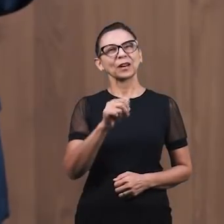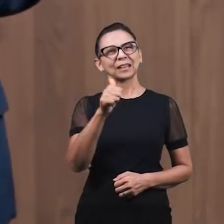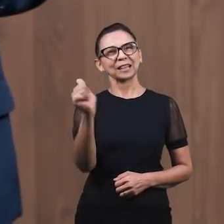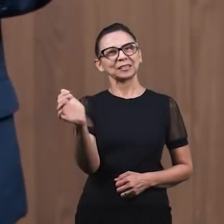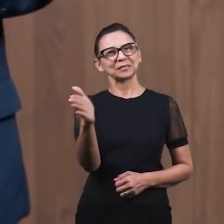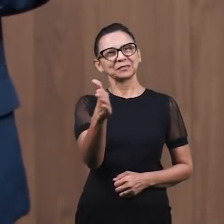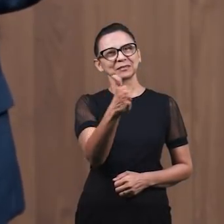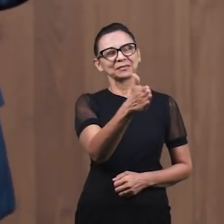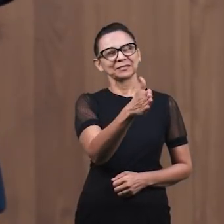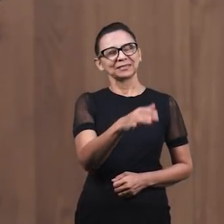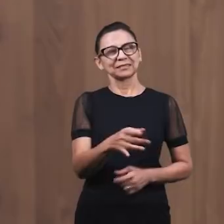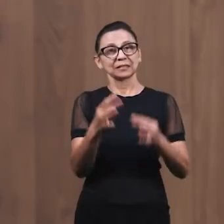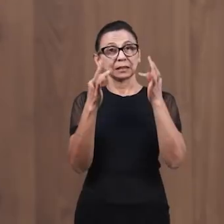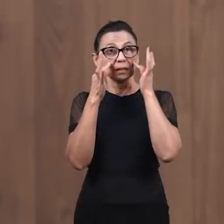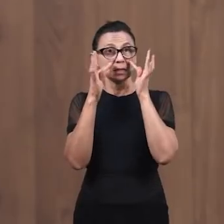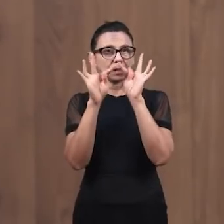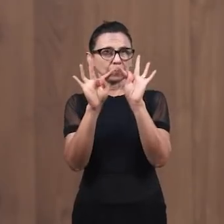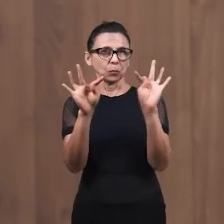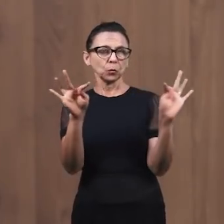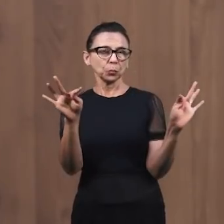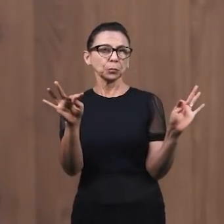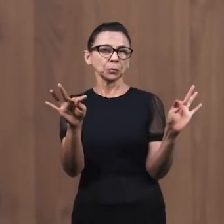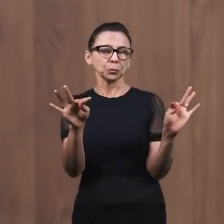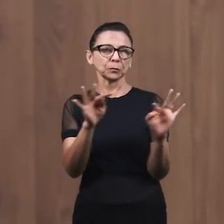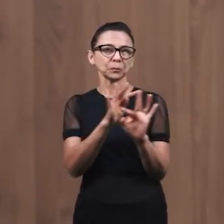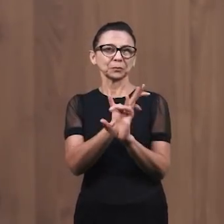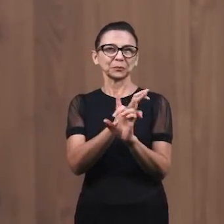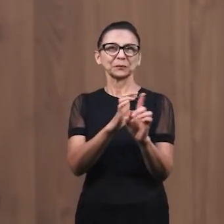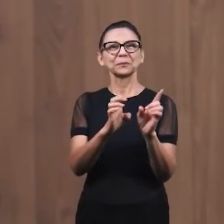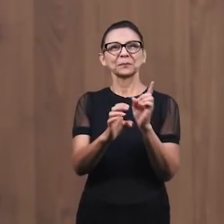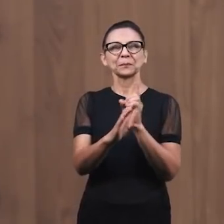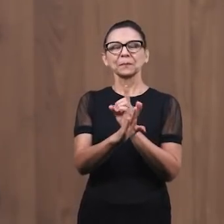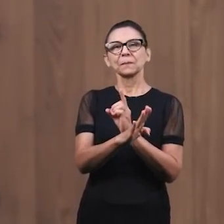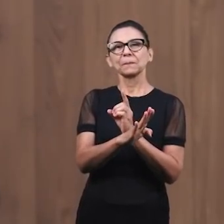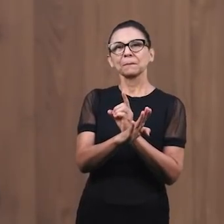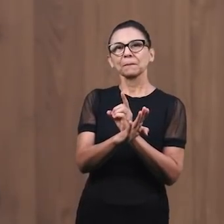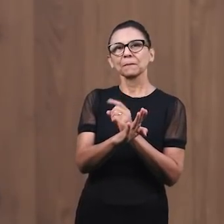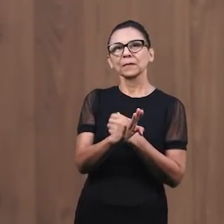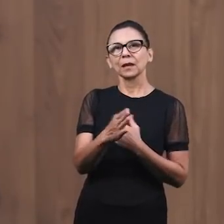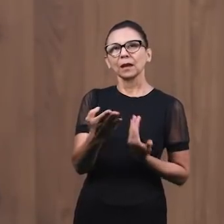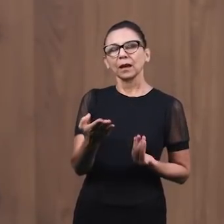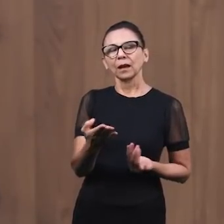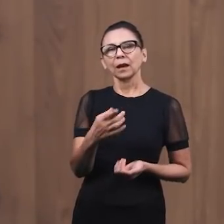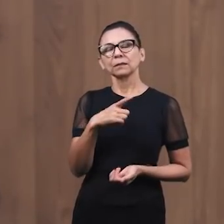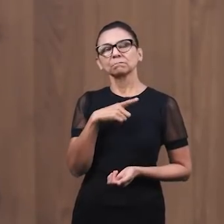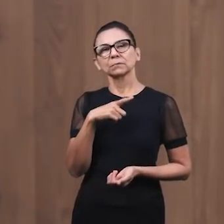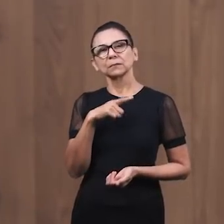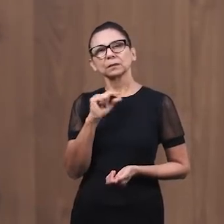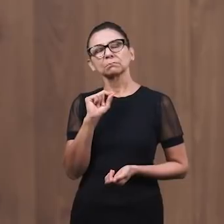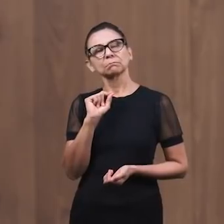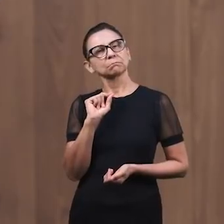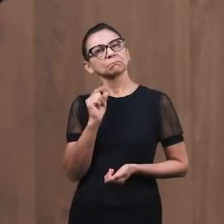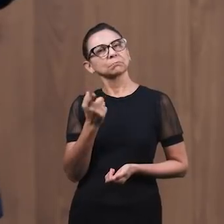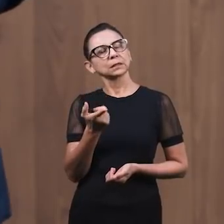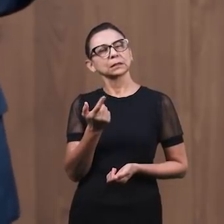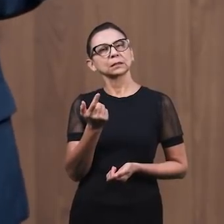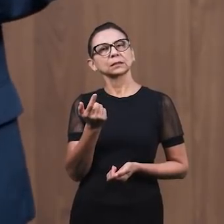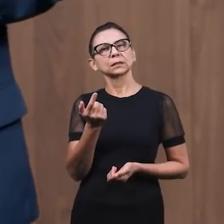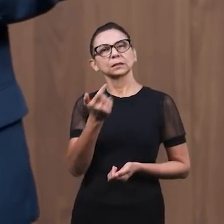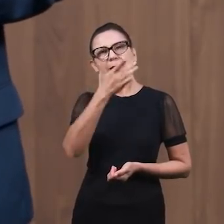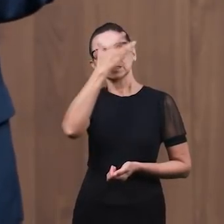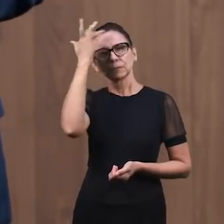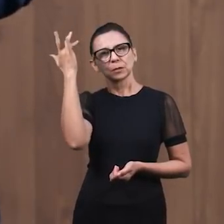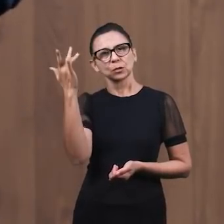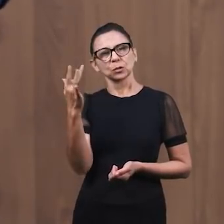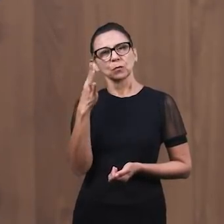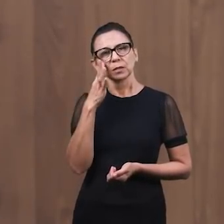continuar. Muito bem, irmãos, o nosso testemunho a respeito da Escola Bíblica Dominical, de como ela tem sido recebida nas